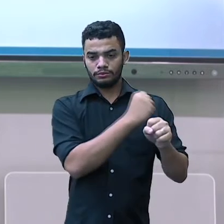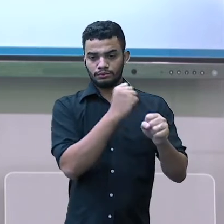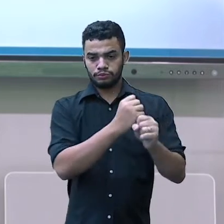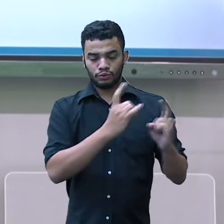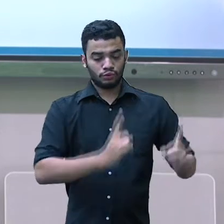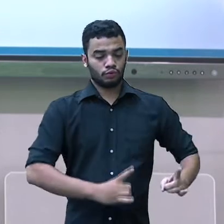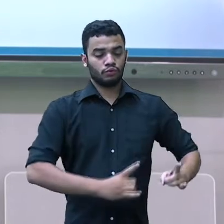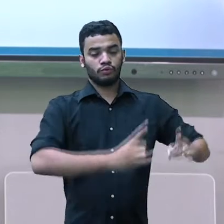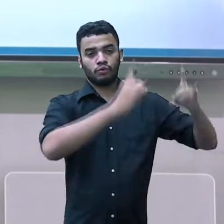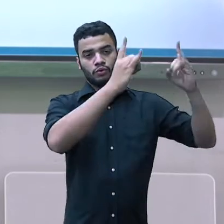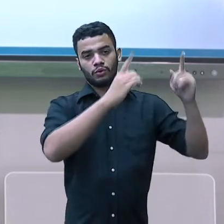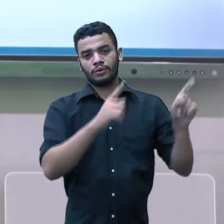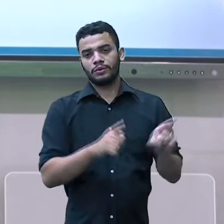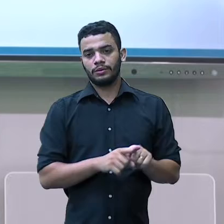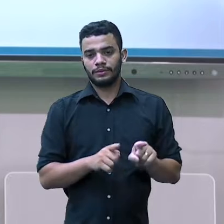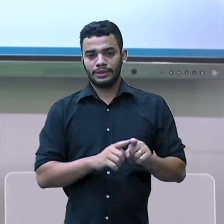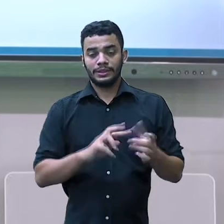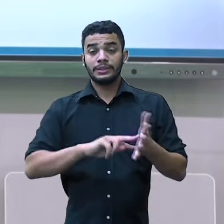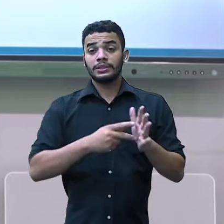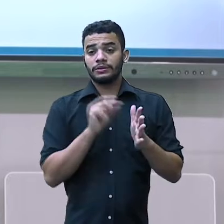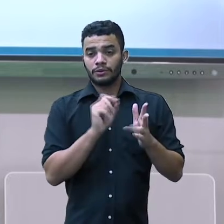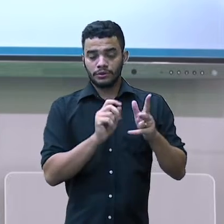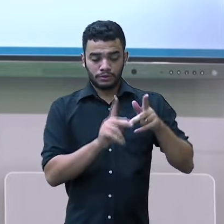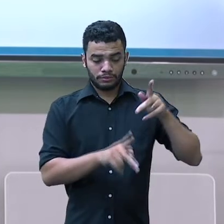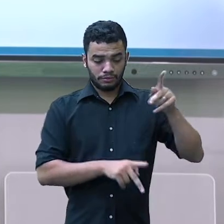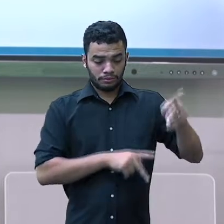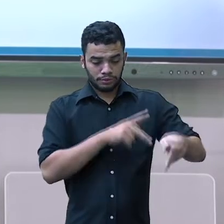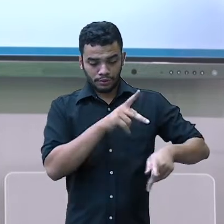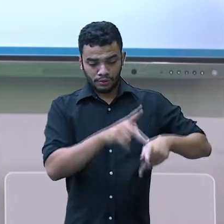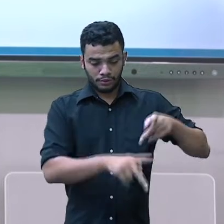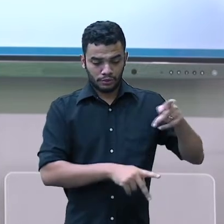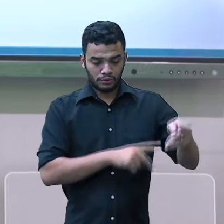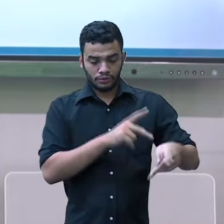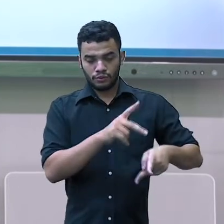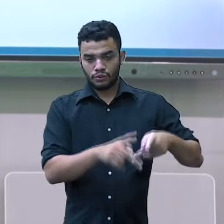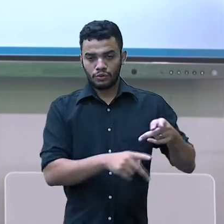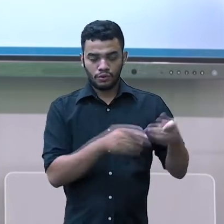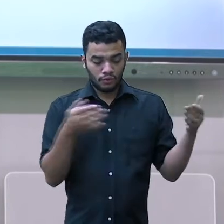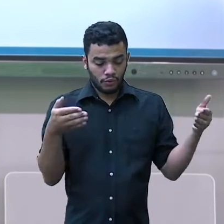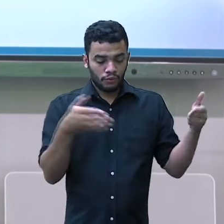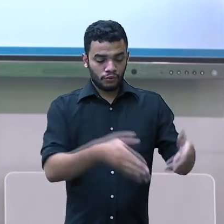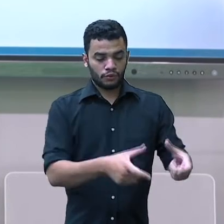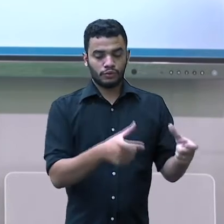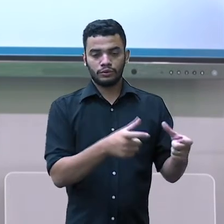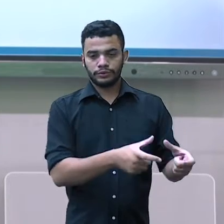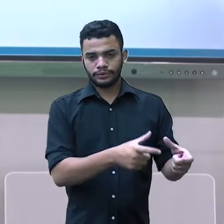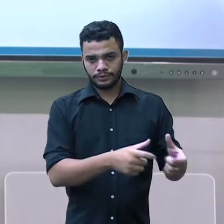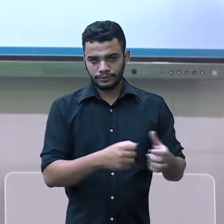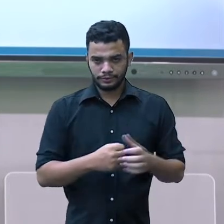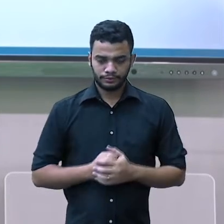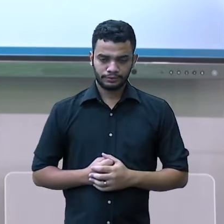ou seja, muita população envolvida nesta região.